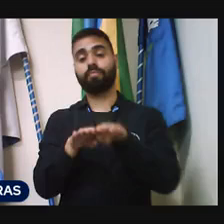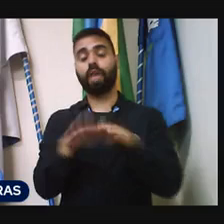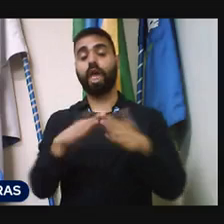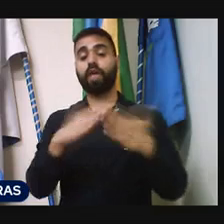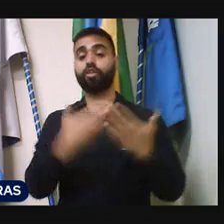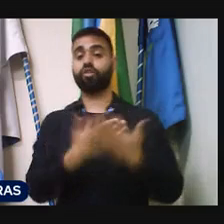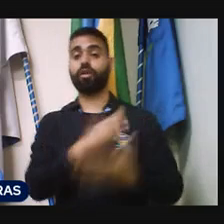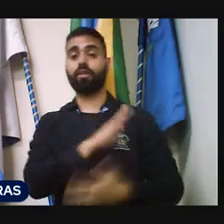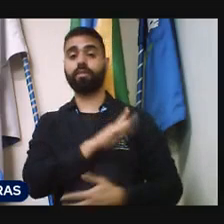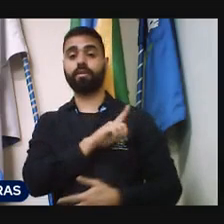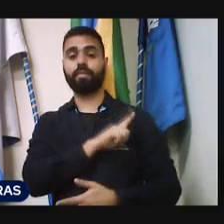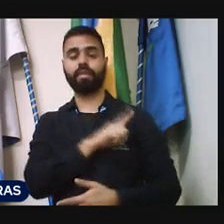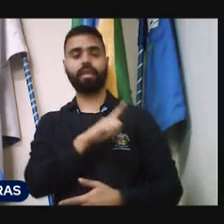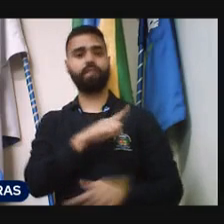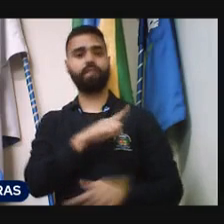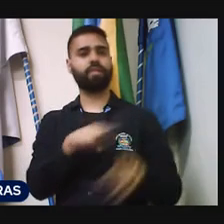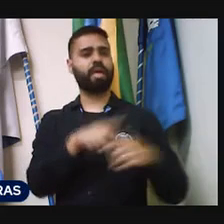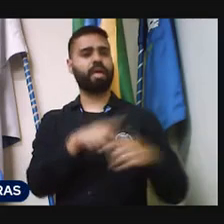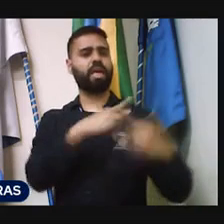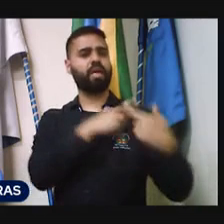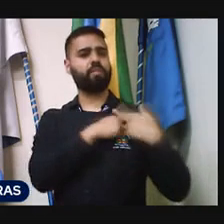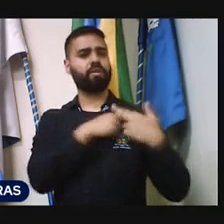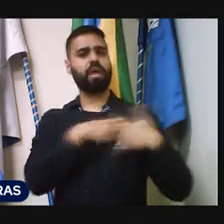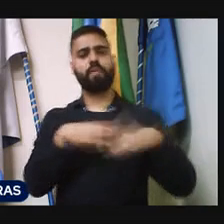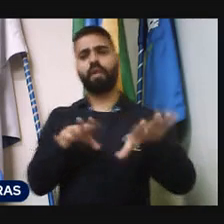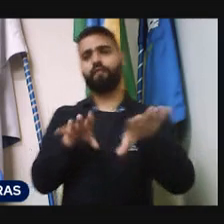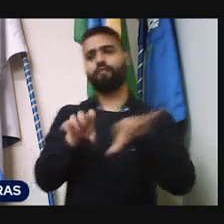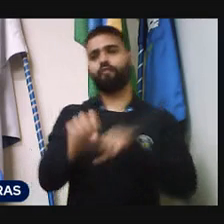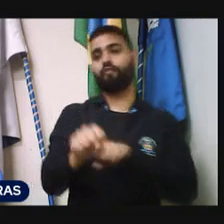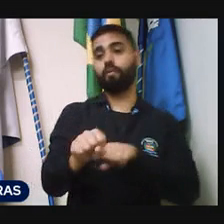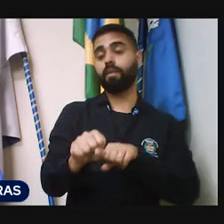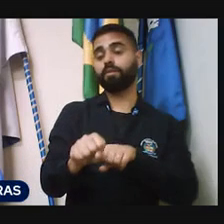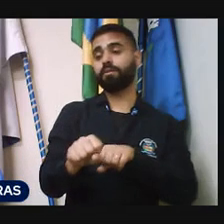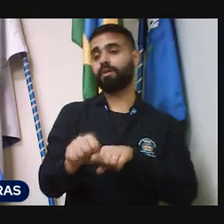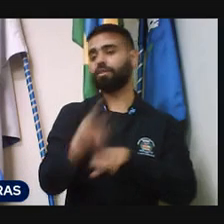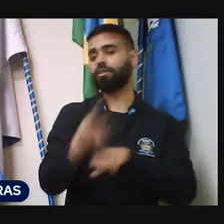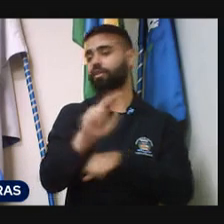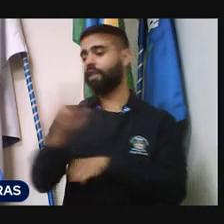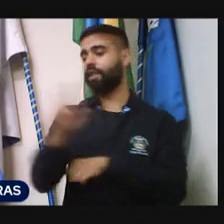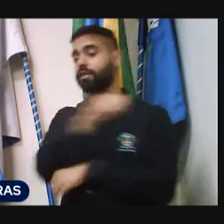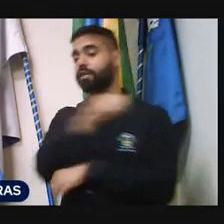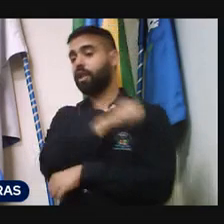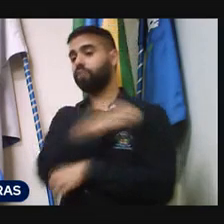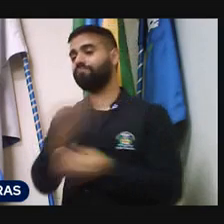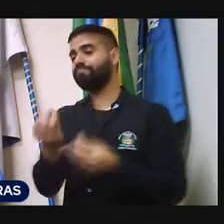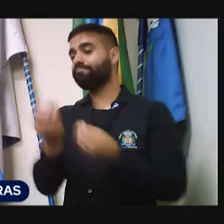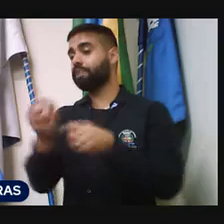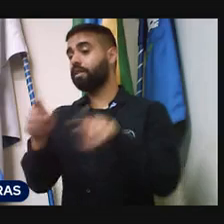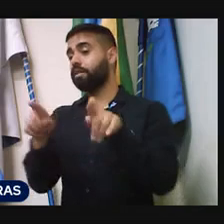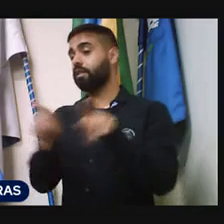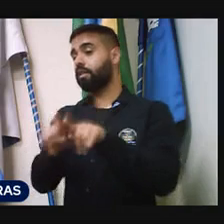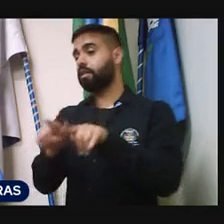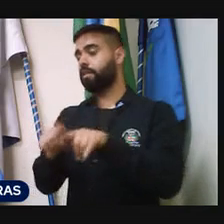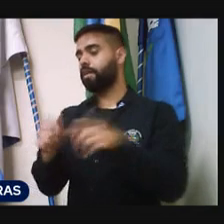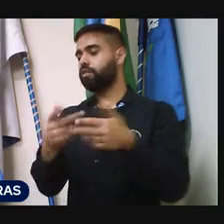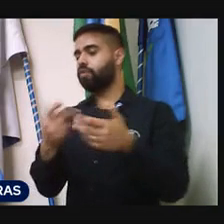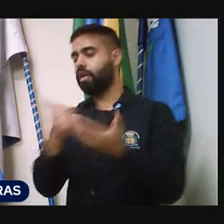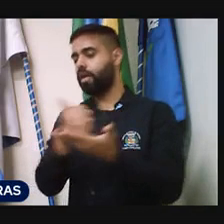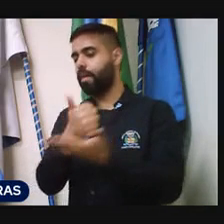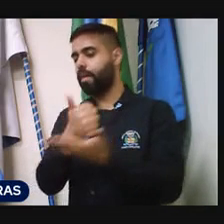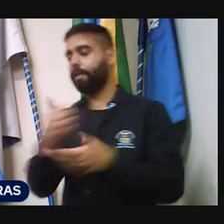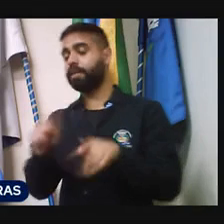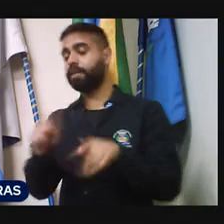Benjamin Guimarães foi responsável pela formação de falar em moral de diversas gerações fornecemos além da instrução básica